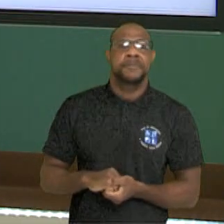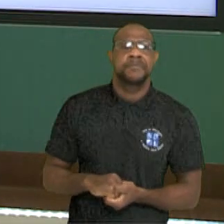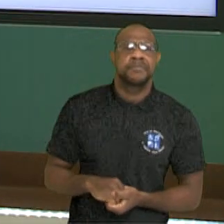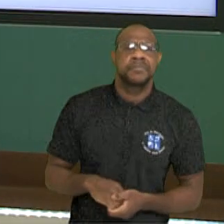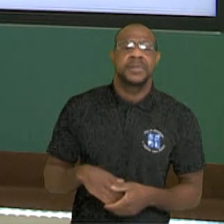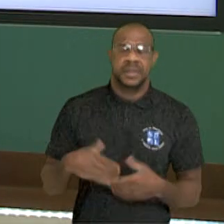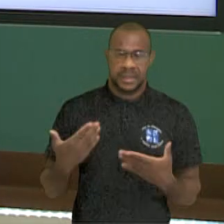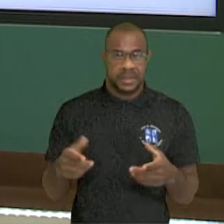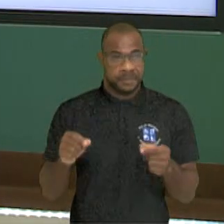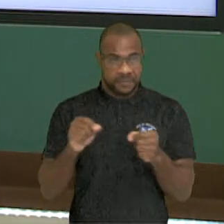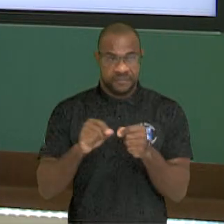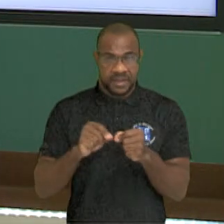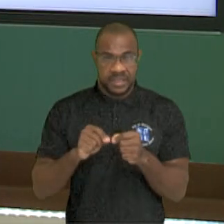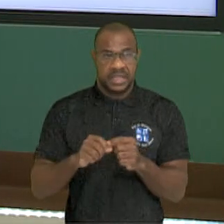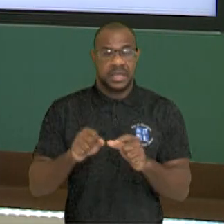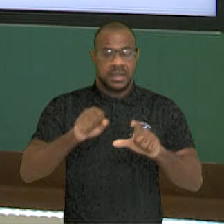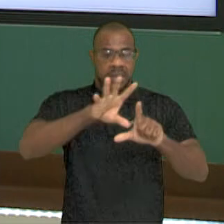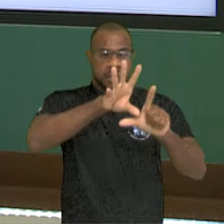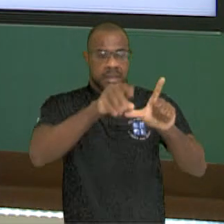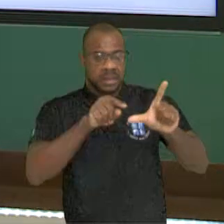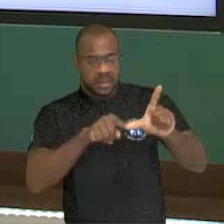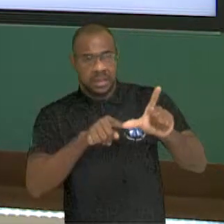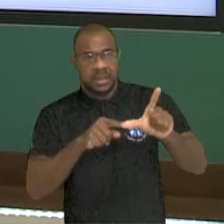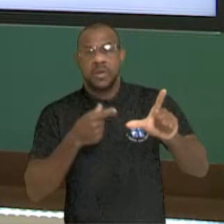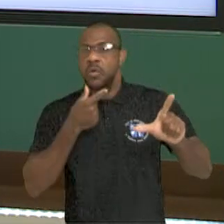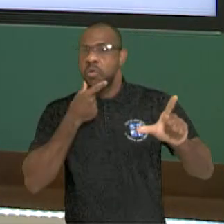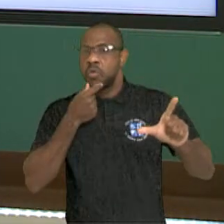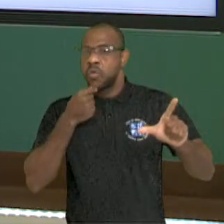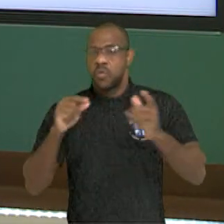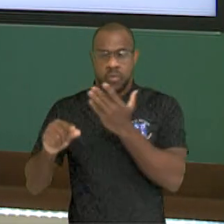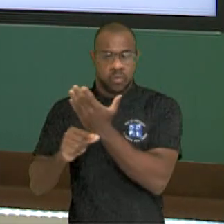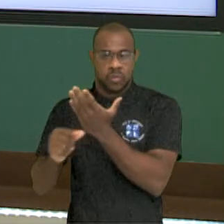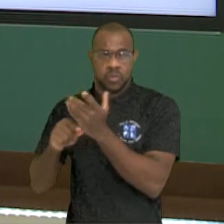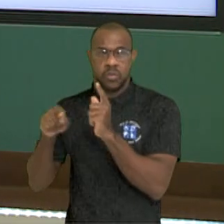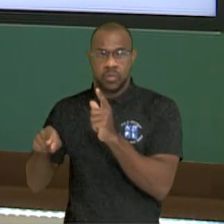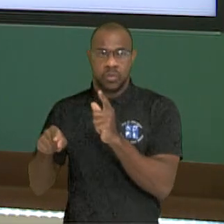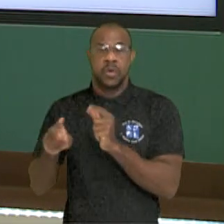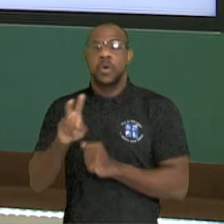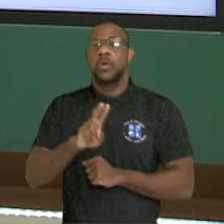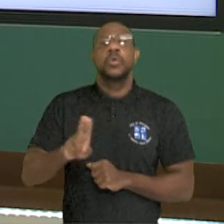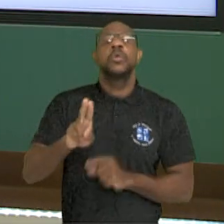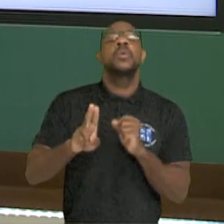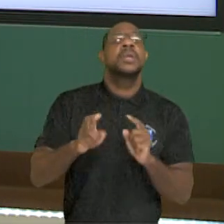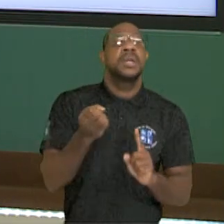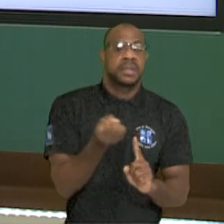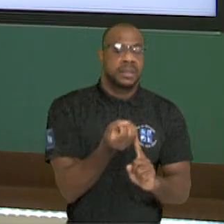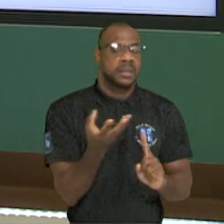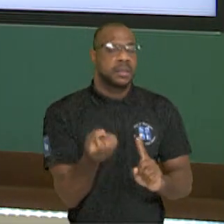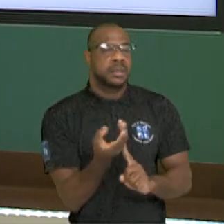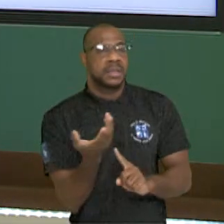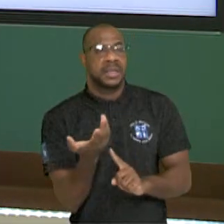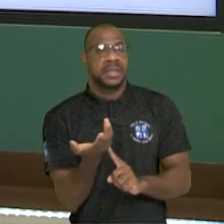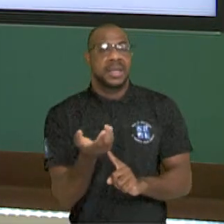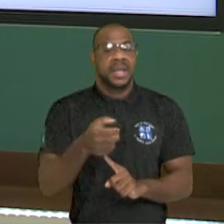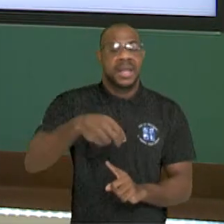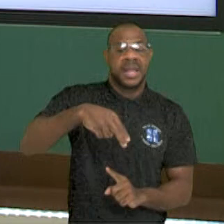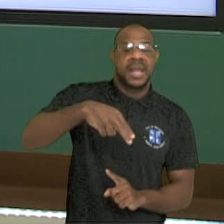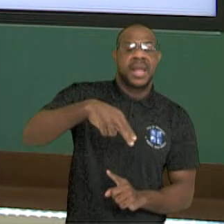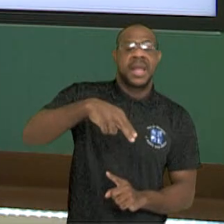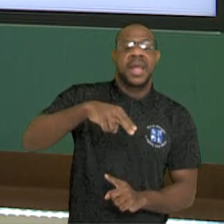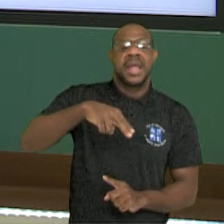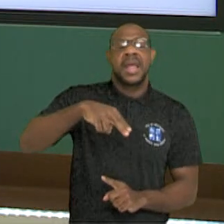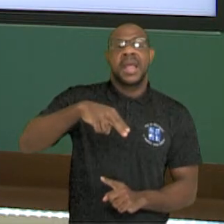Para produzir um cartoon, né, o autor ele utilizou apenas a linguagem não verbal aqui, pessoal. Então, quando eu tenho apenas